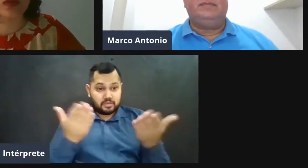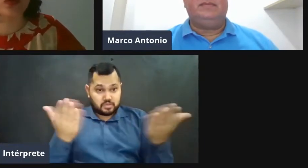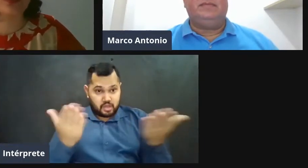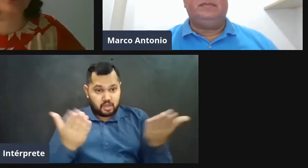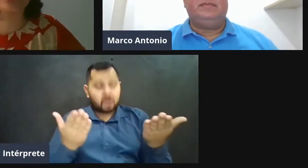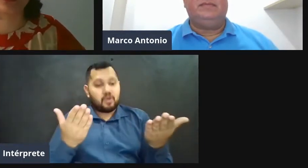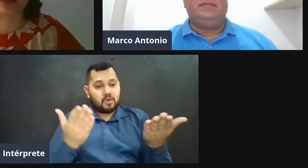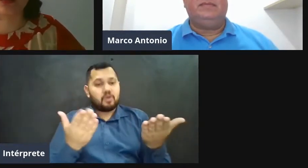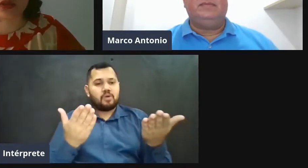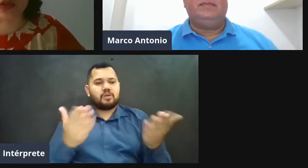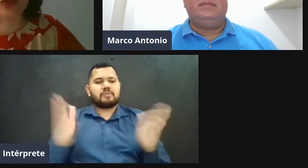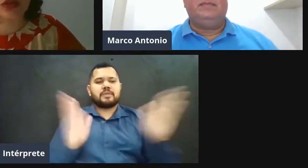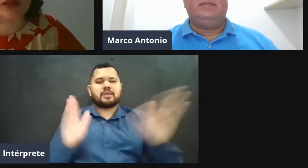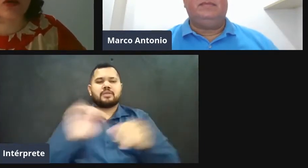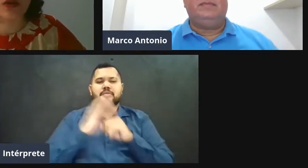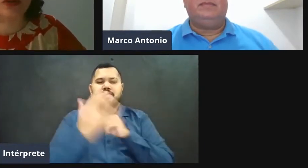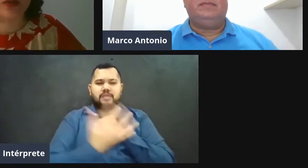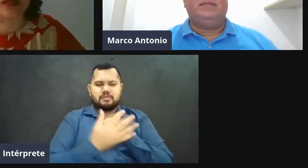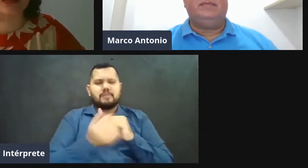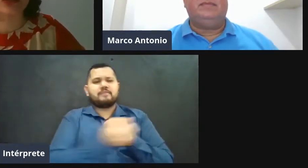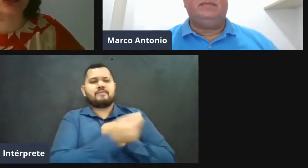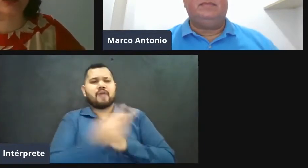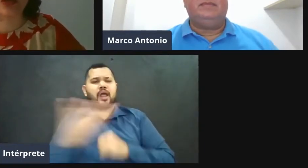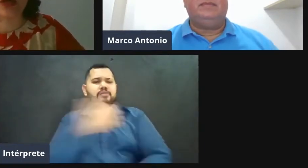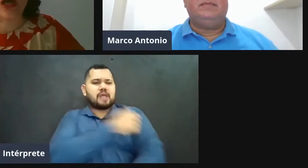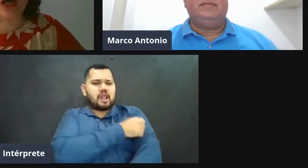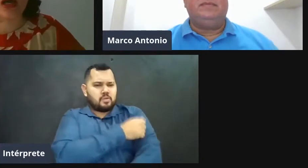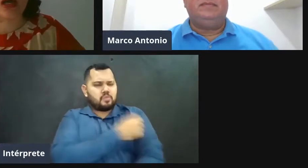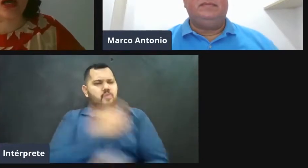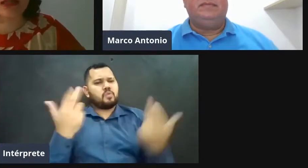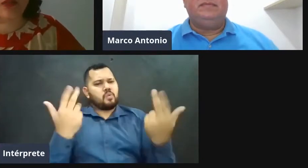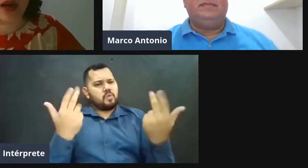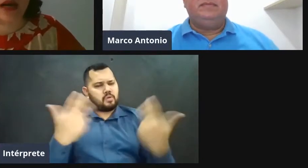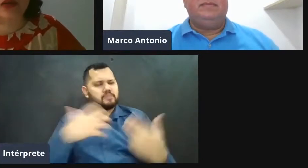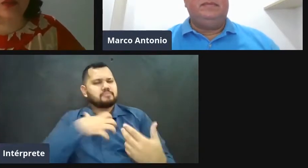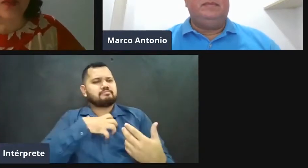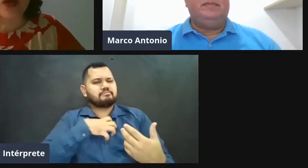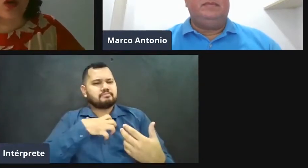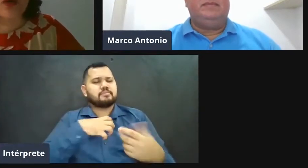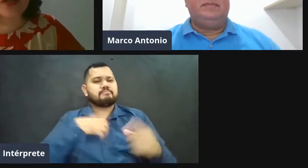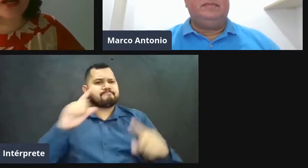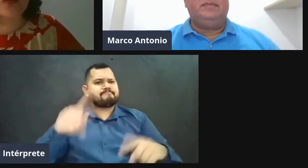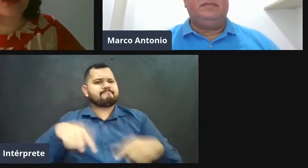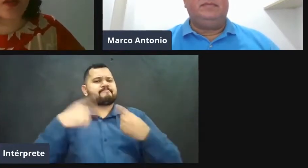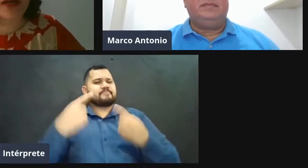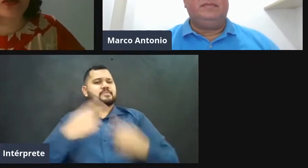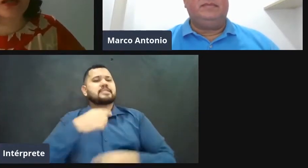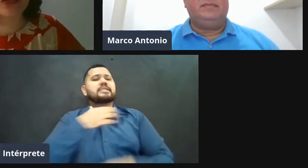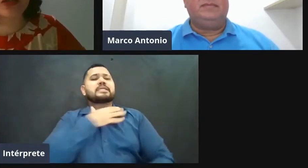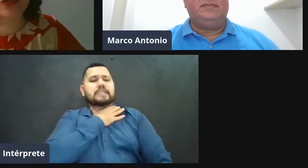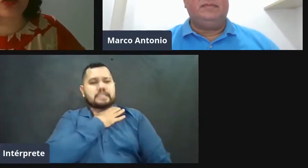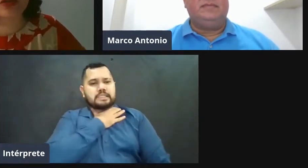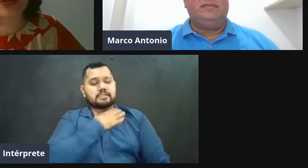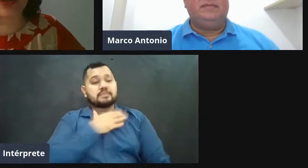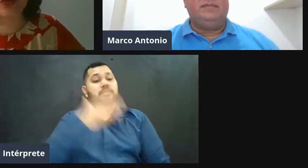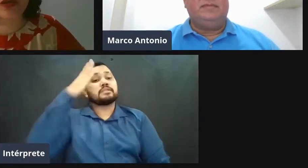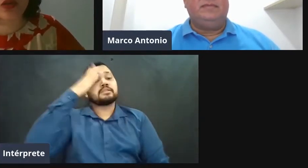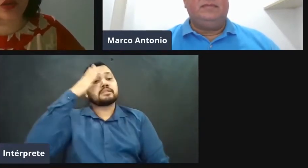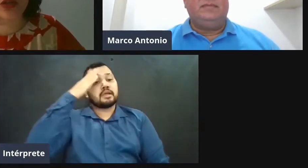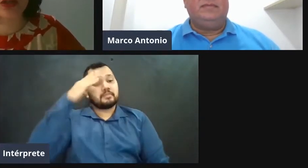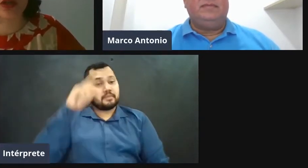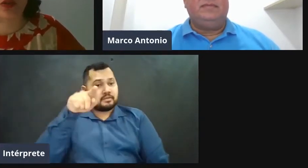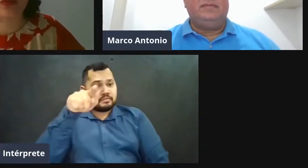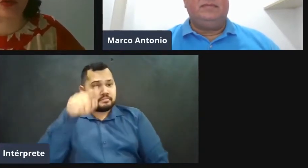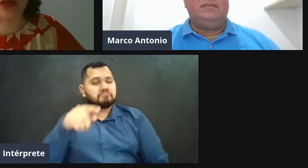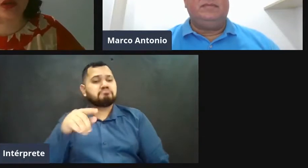economicamente muitas pessoas e os estudantes da UFAM também sentiram esse impacto. Qual será o espaço da assistência estudantil